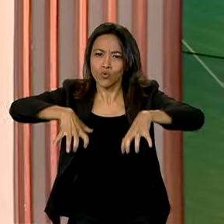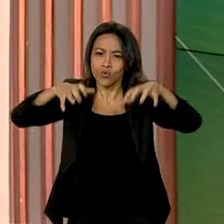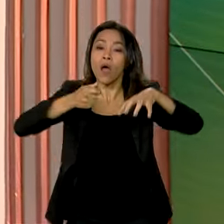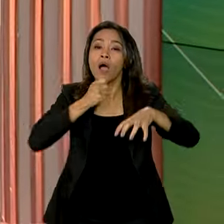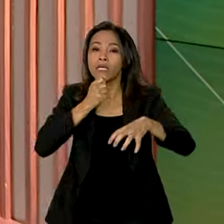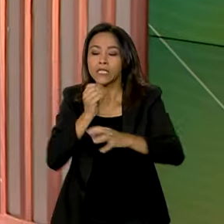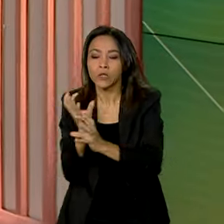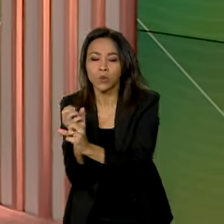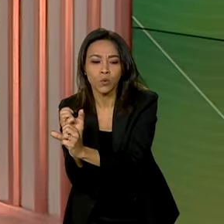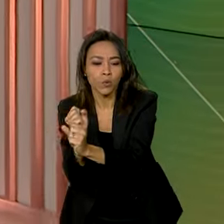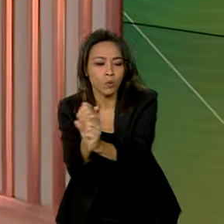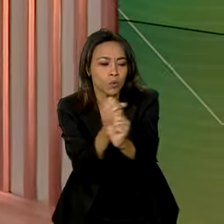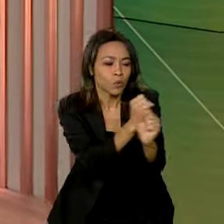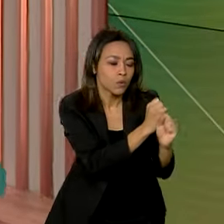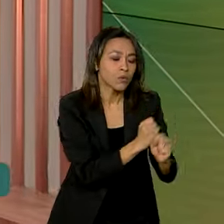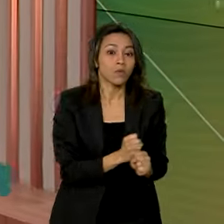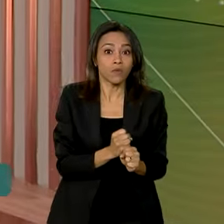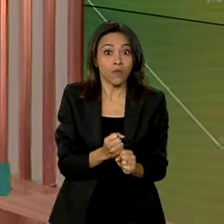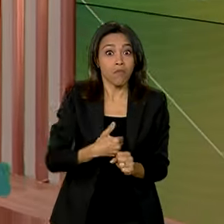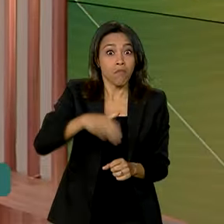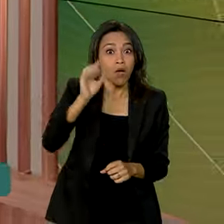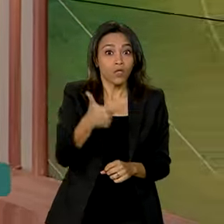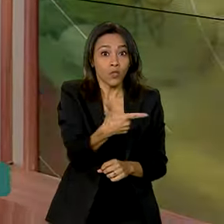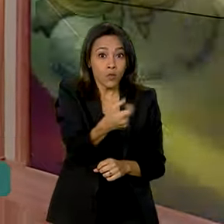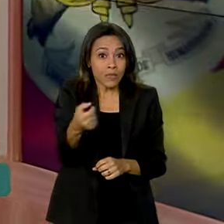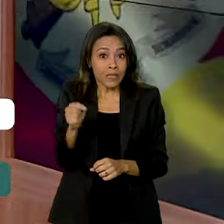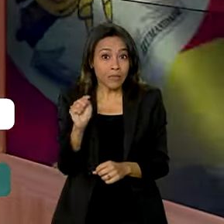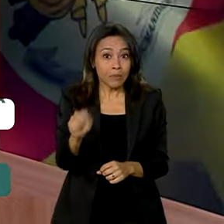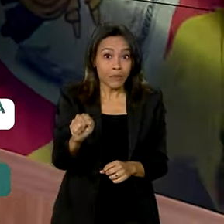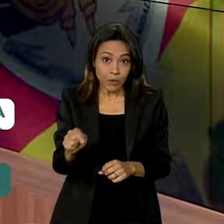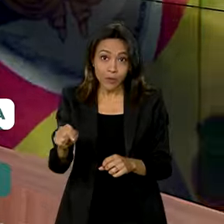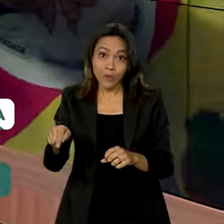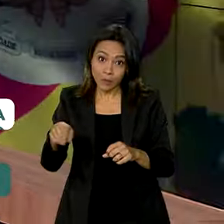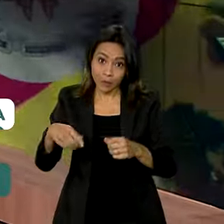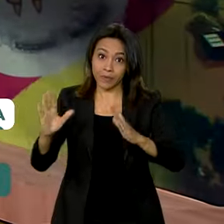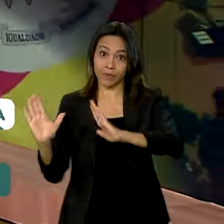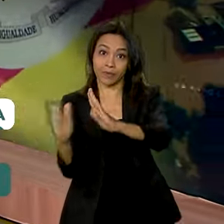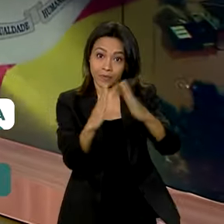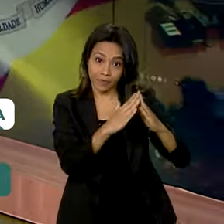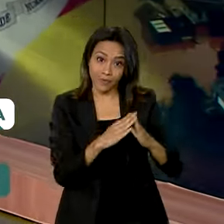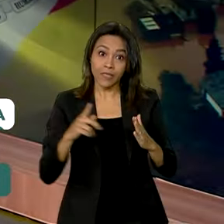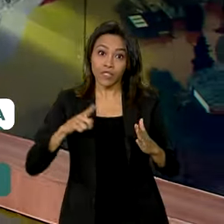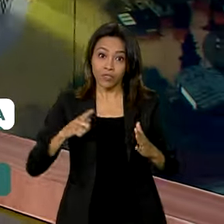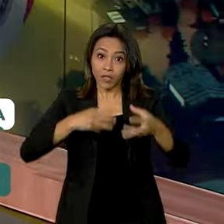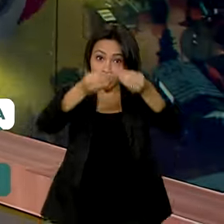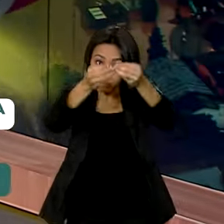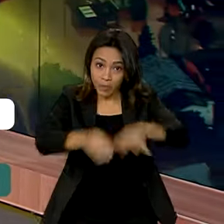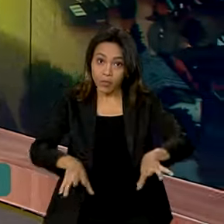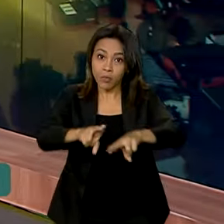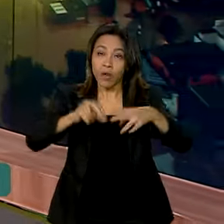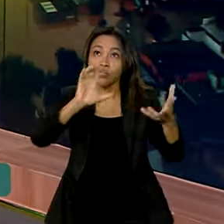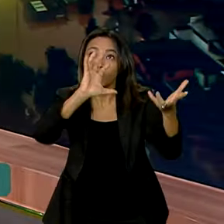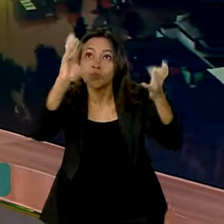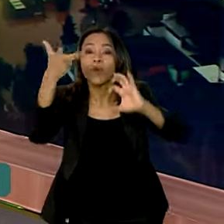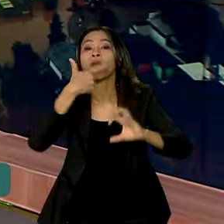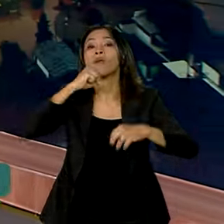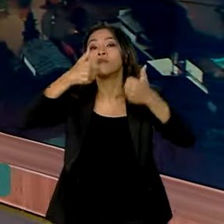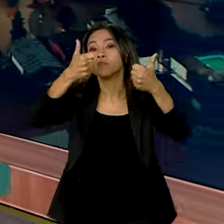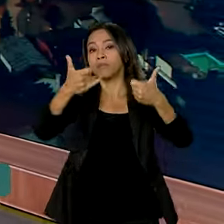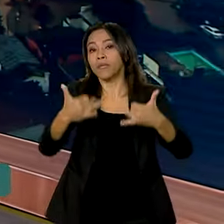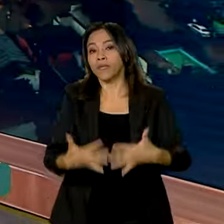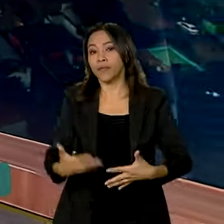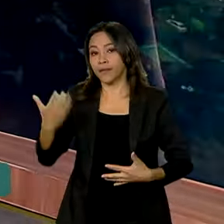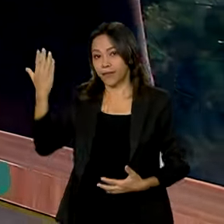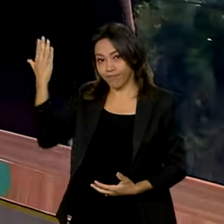no estado. Mais de 200 mil propriedades foram atingidas pela tragédia climática. Quem conta pra gente é o